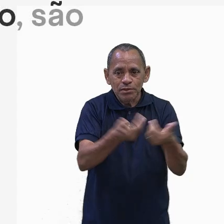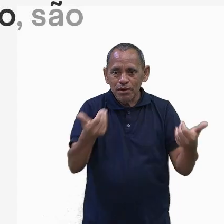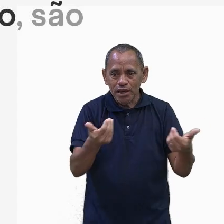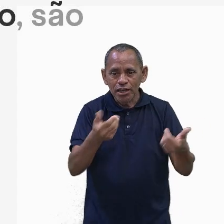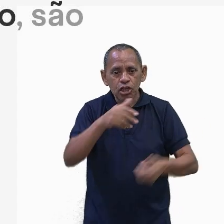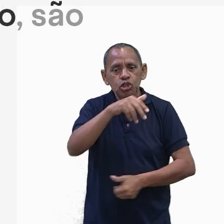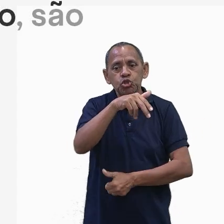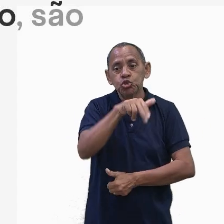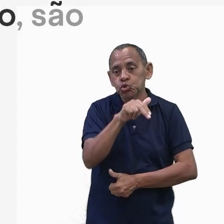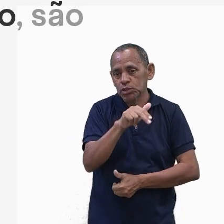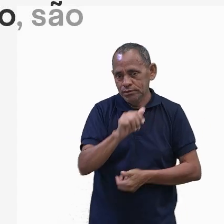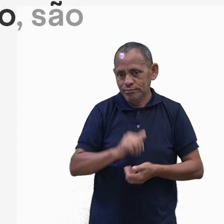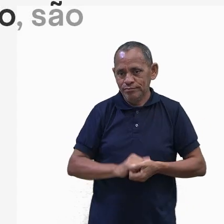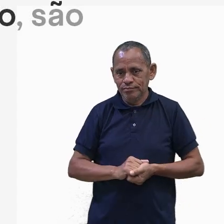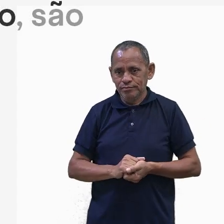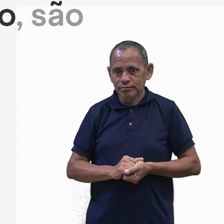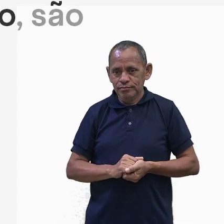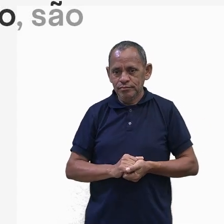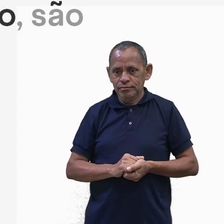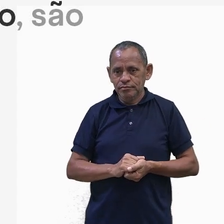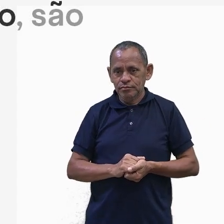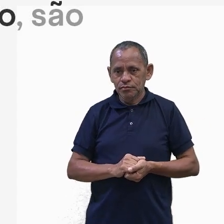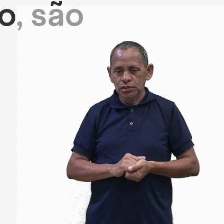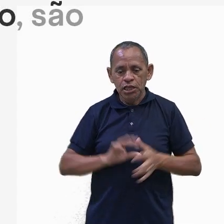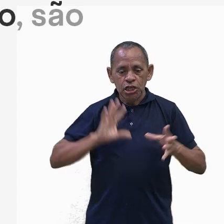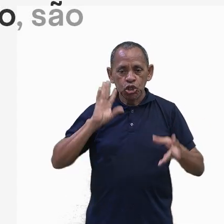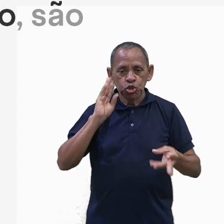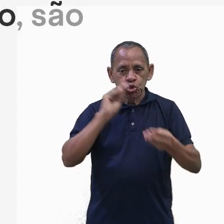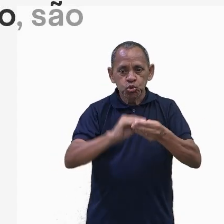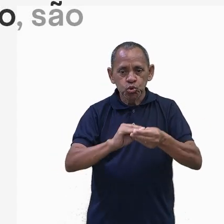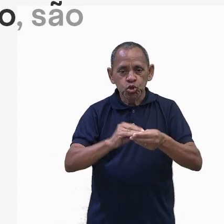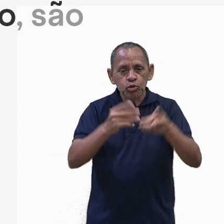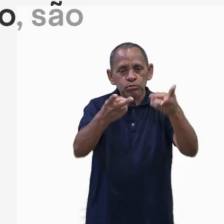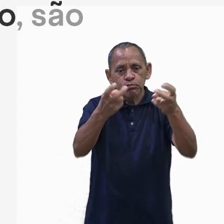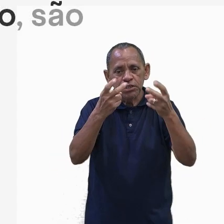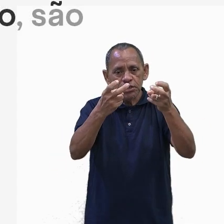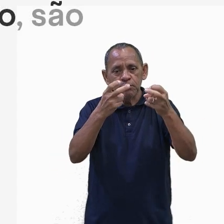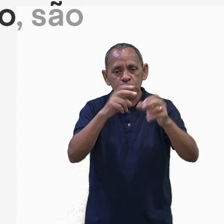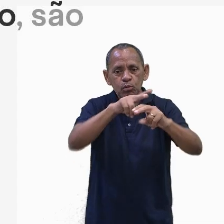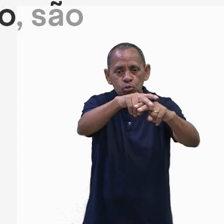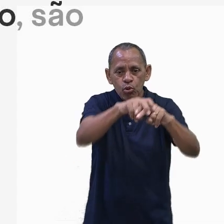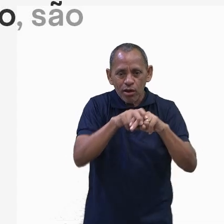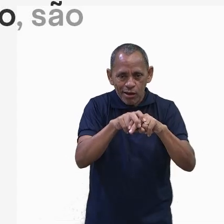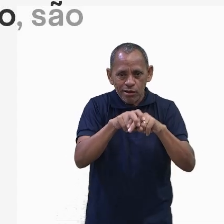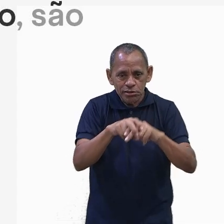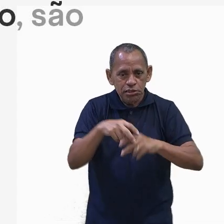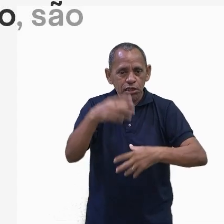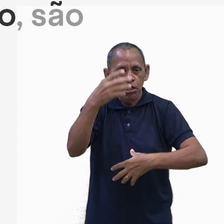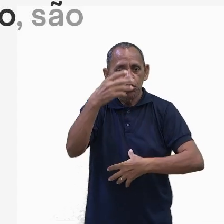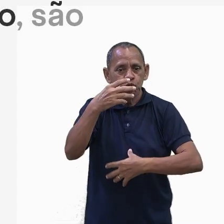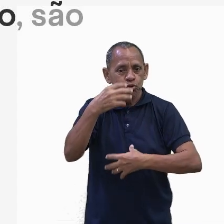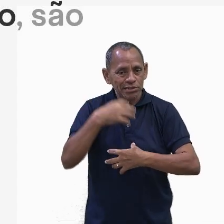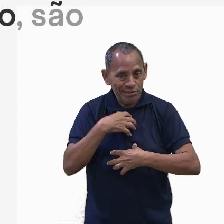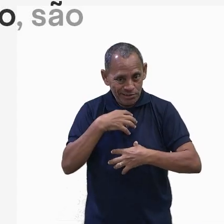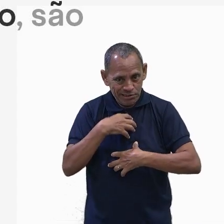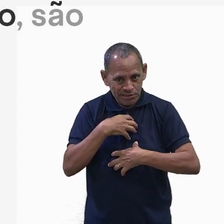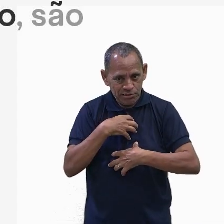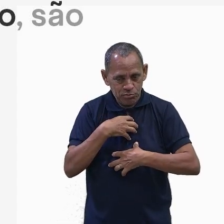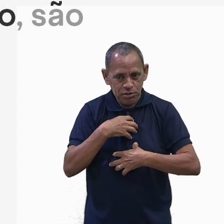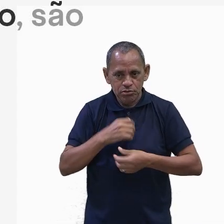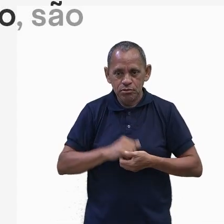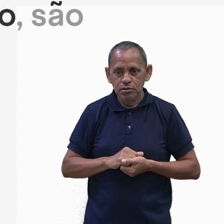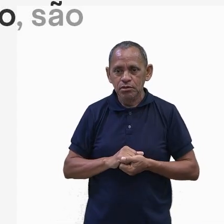indivisível. Então, tudo aquilo que nós percebemos através dos sentidos, como, por exemplo,